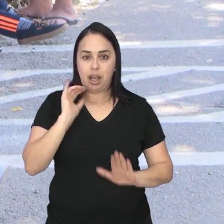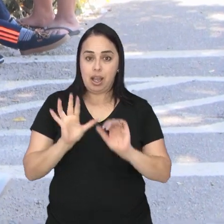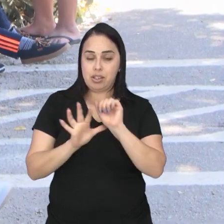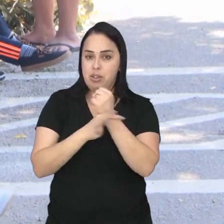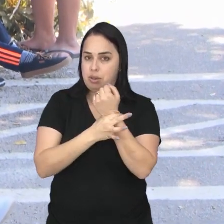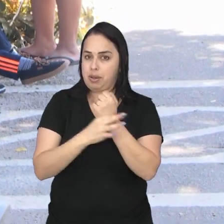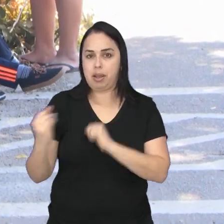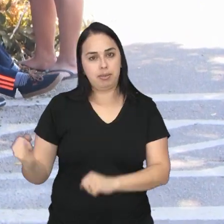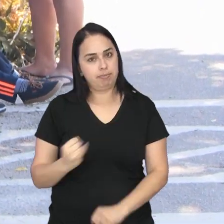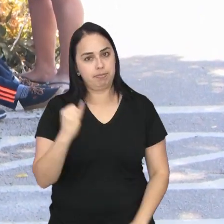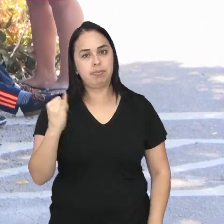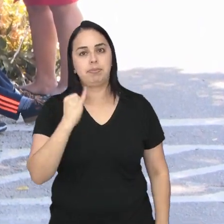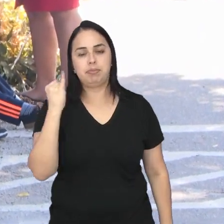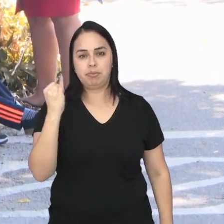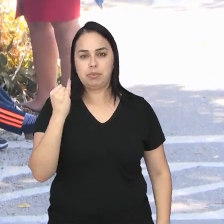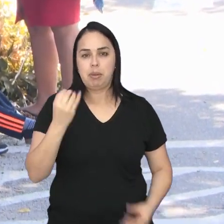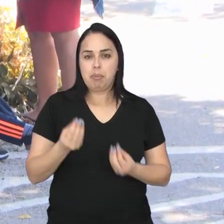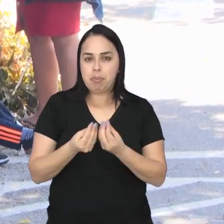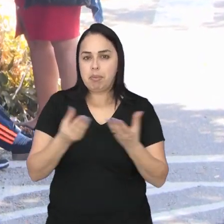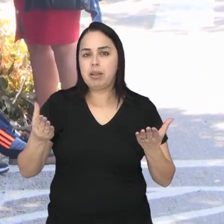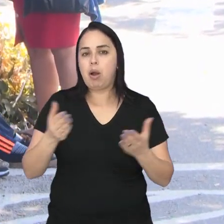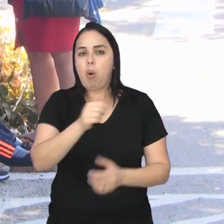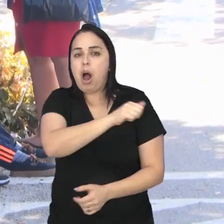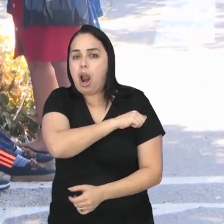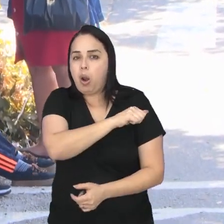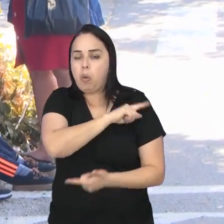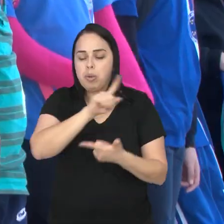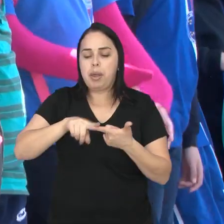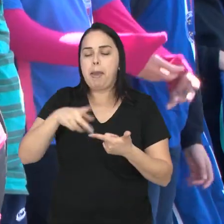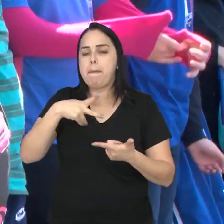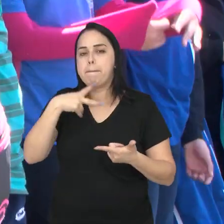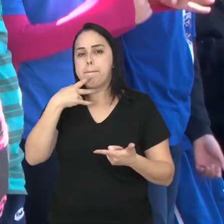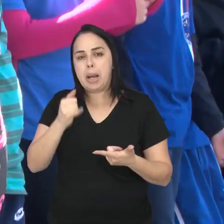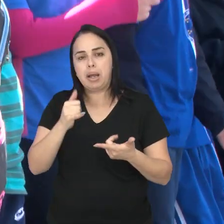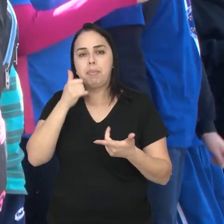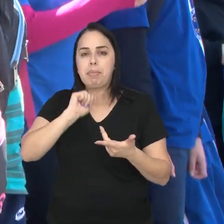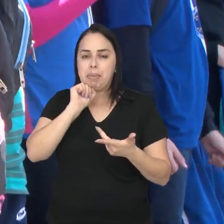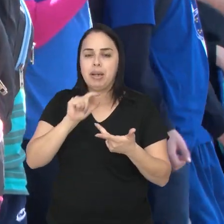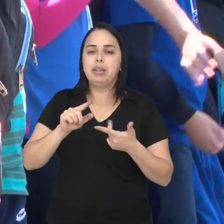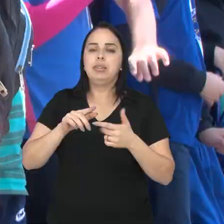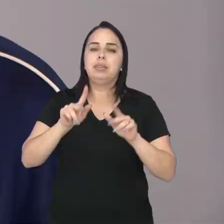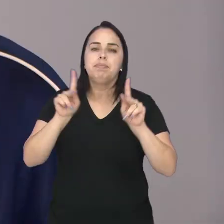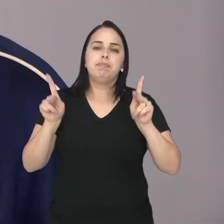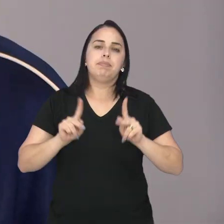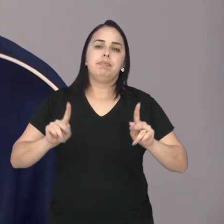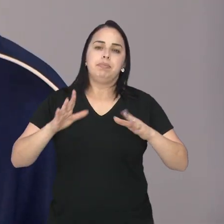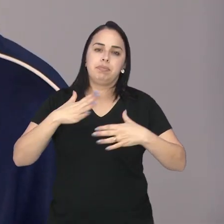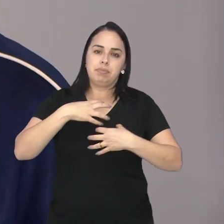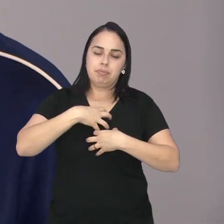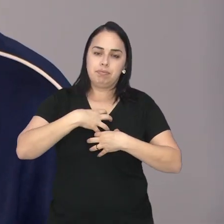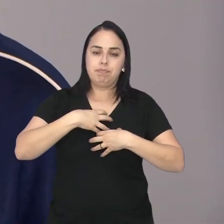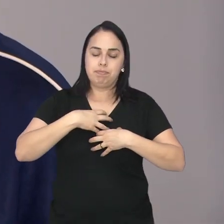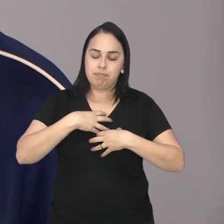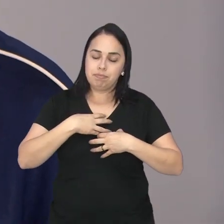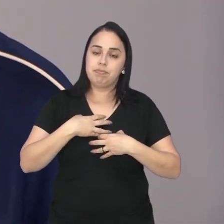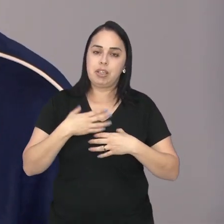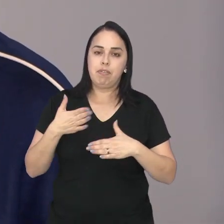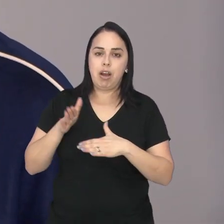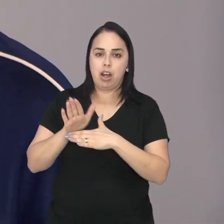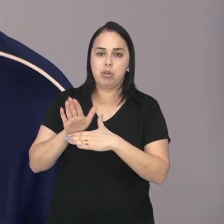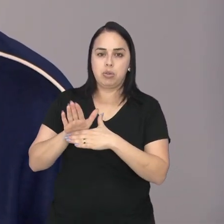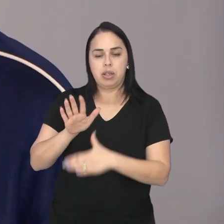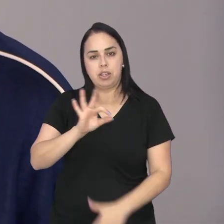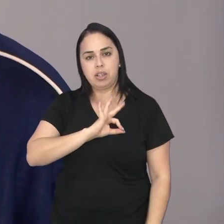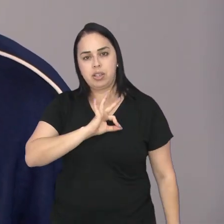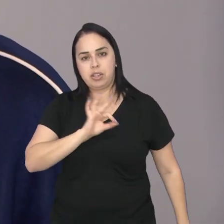nas escolas é fundamental para garantir aos alunos e pais tranquilidade no ambiente escolar vai ajudar bastante as